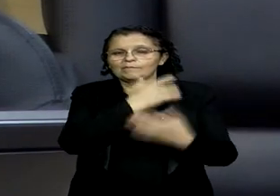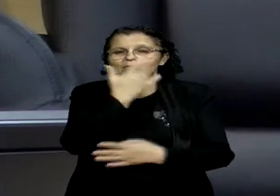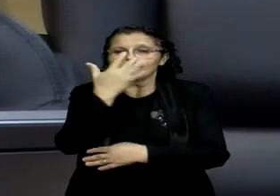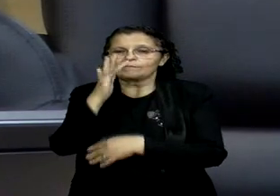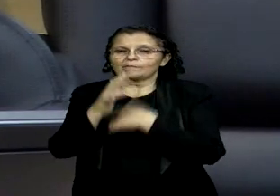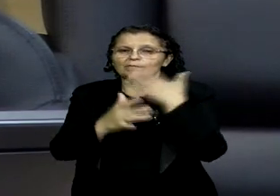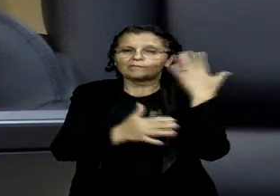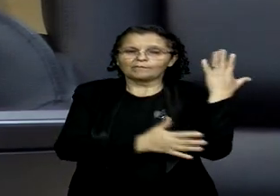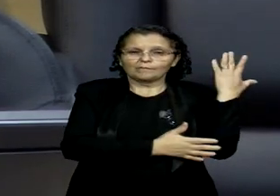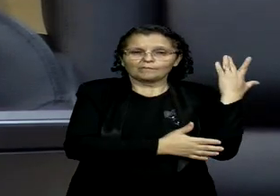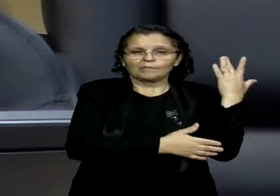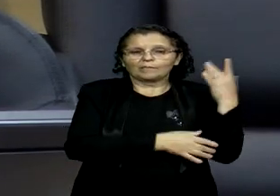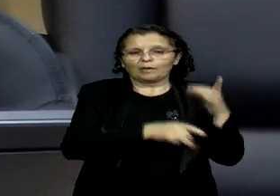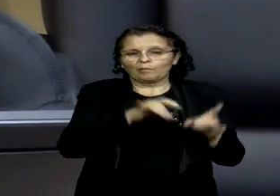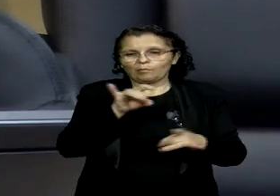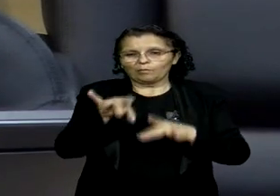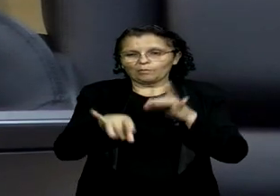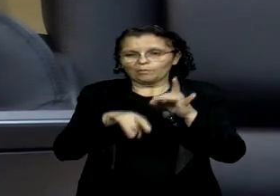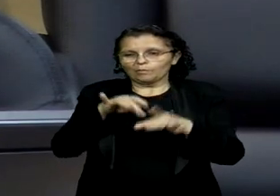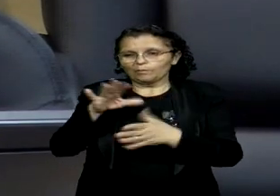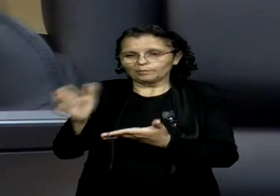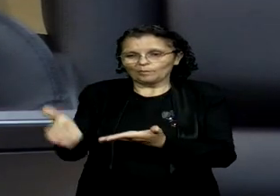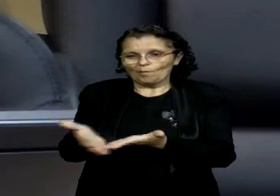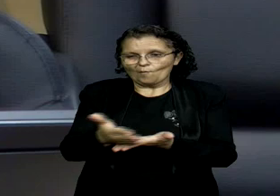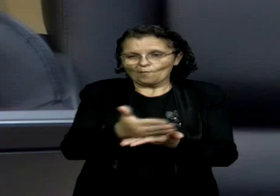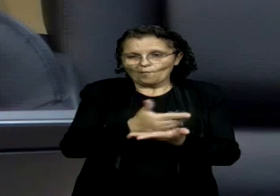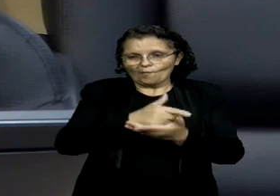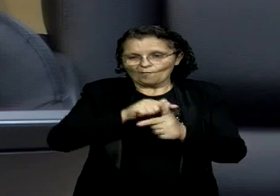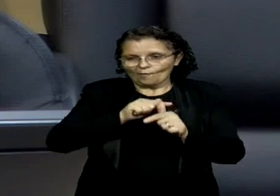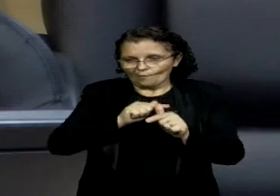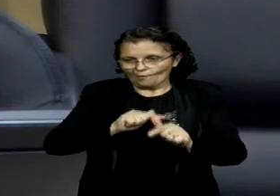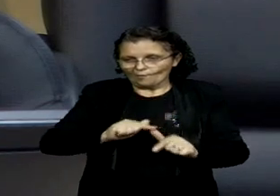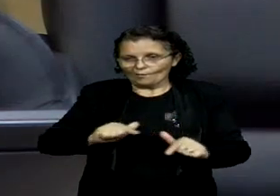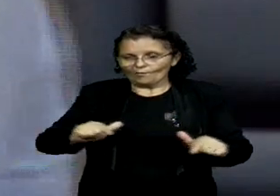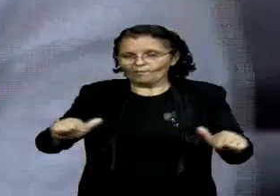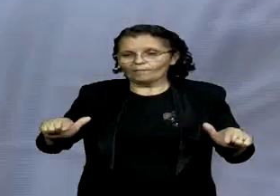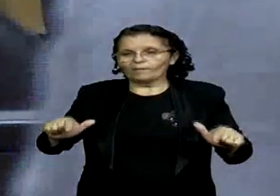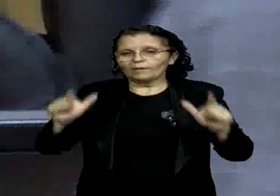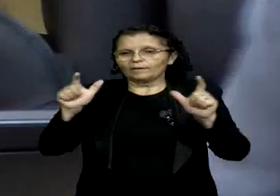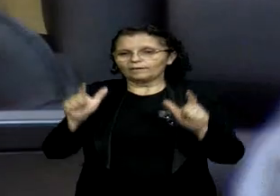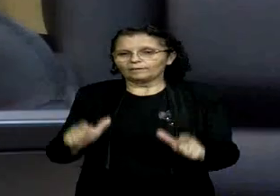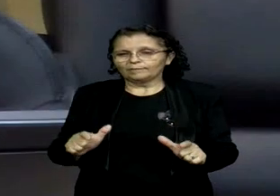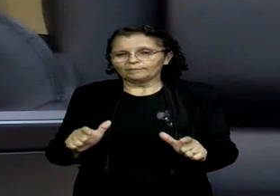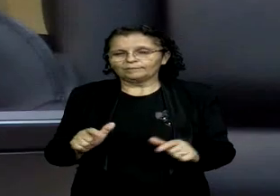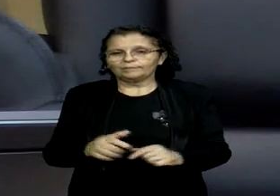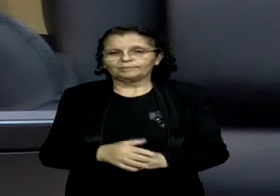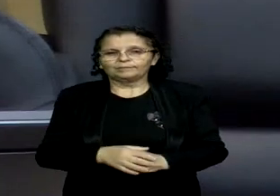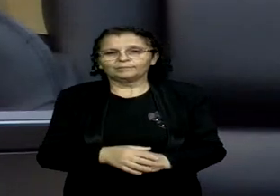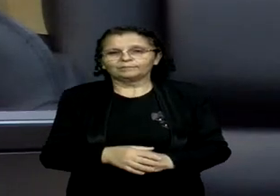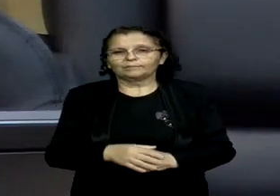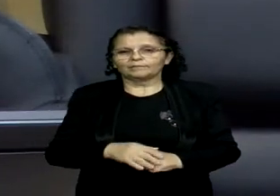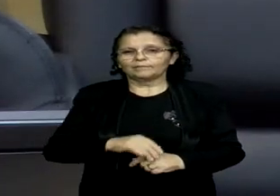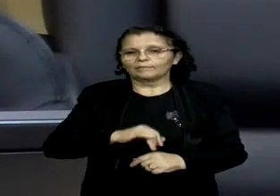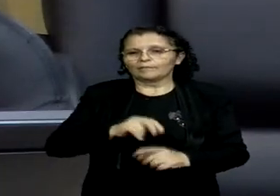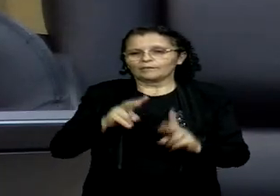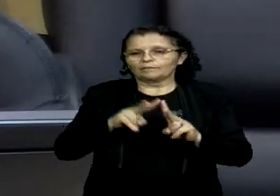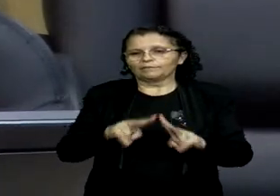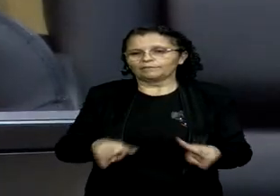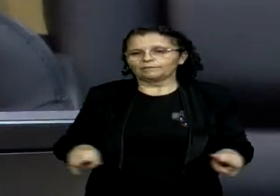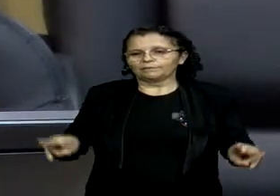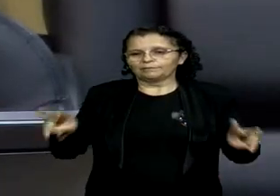ambiente retirada de resíduos da rua Doutor Conrado Cesarino Nuvolini, 172, no bairro do Jardim